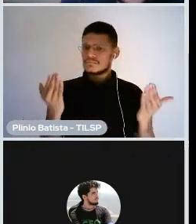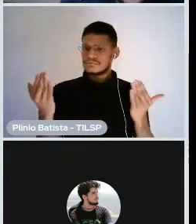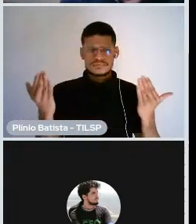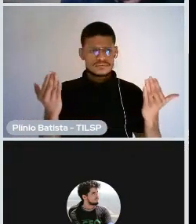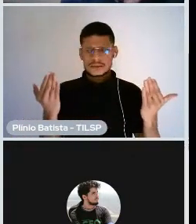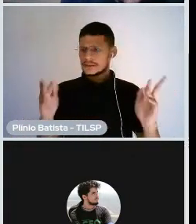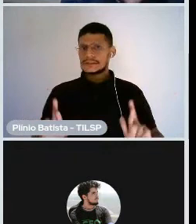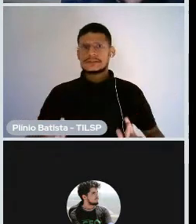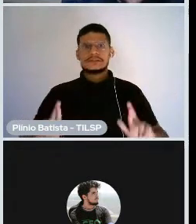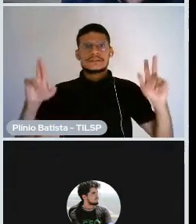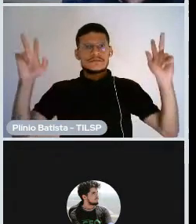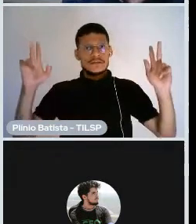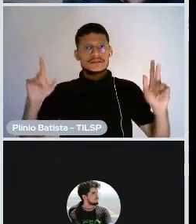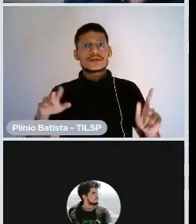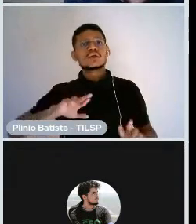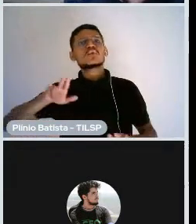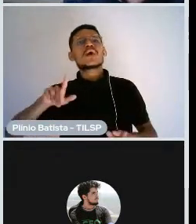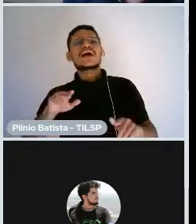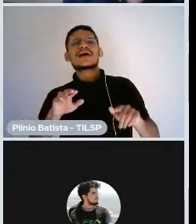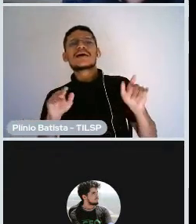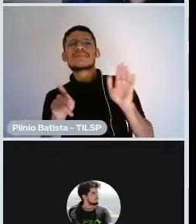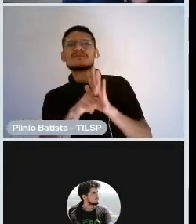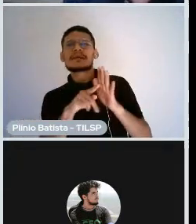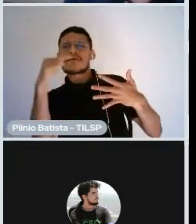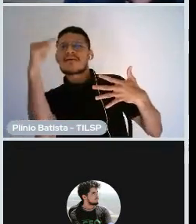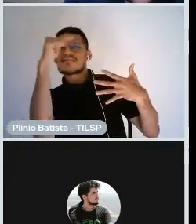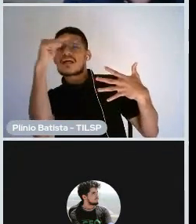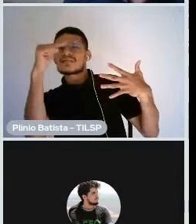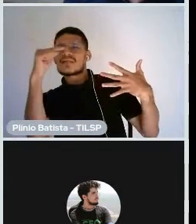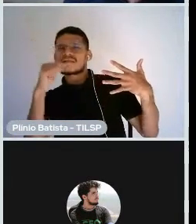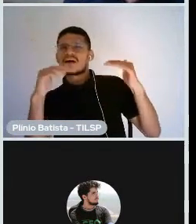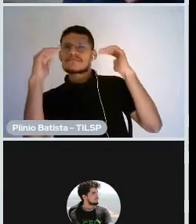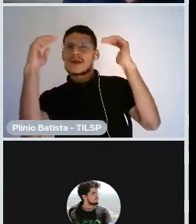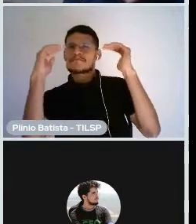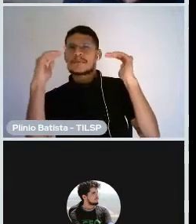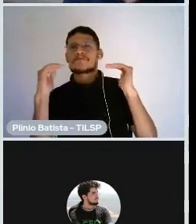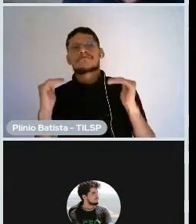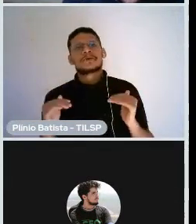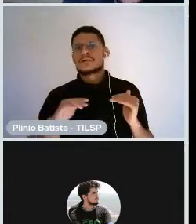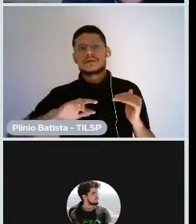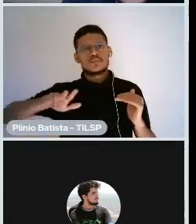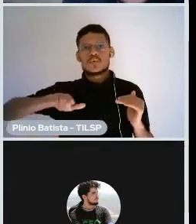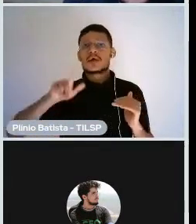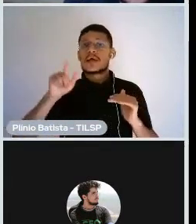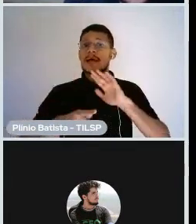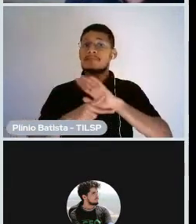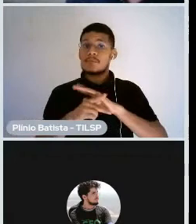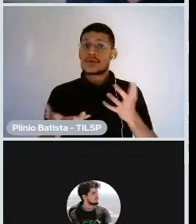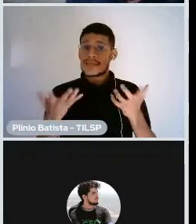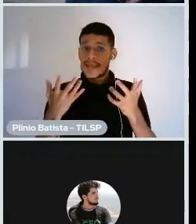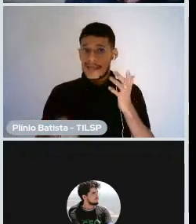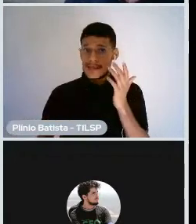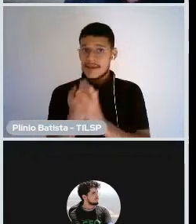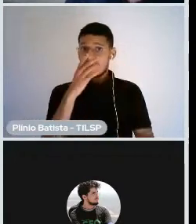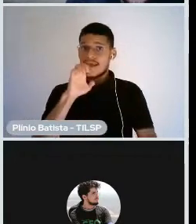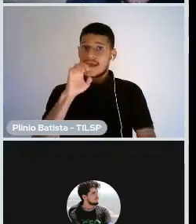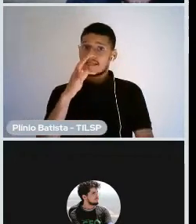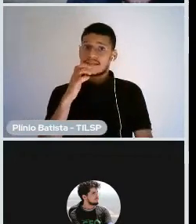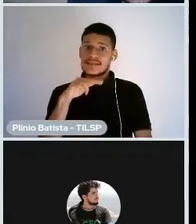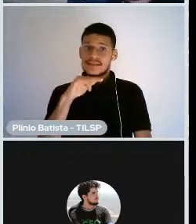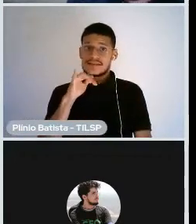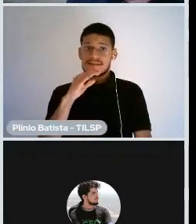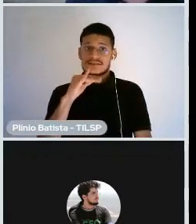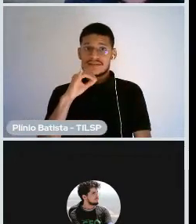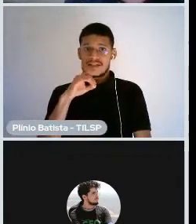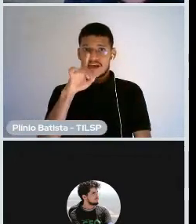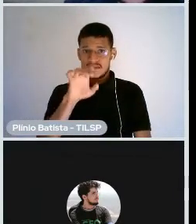gente classificar. A gente não quer criar um etnocentrismo, a gente quer criar uma etnicidade, que é entender as